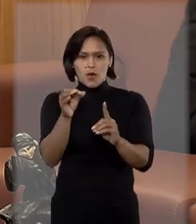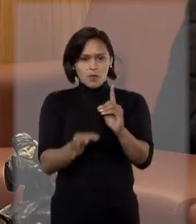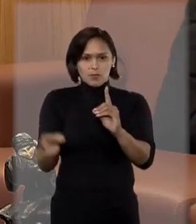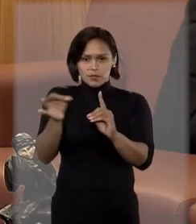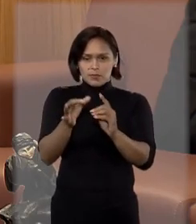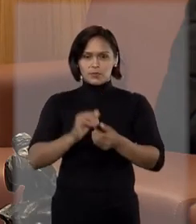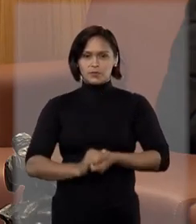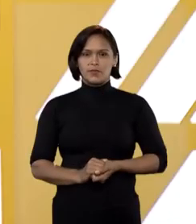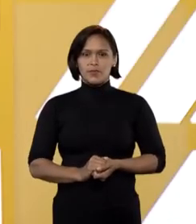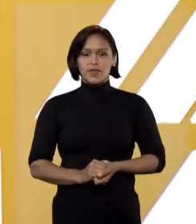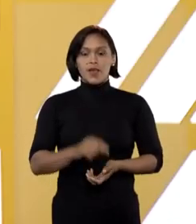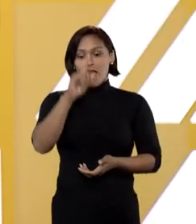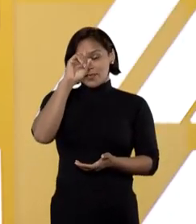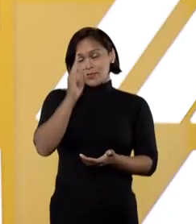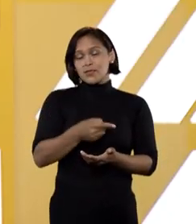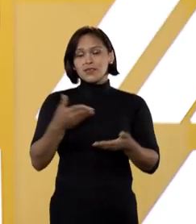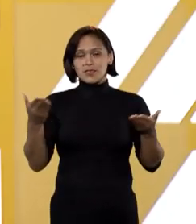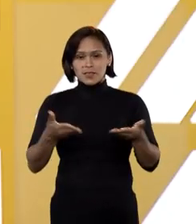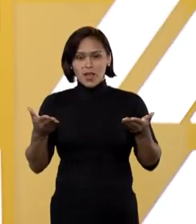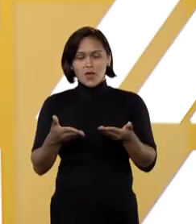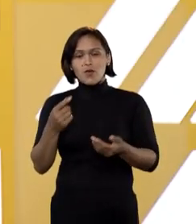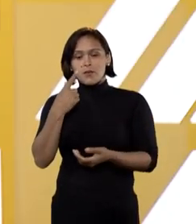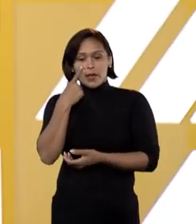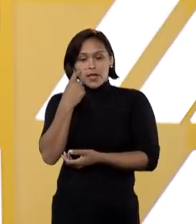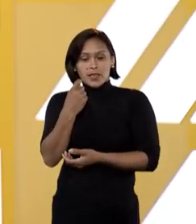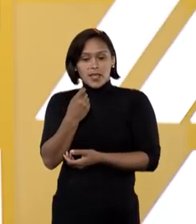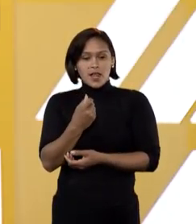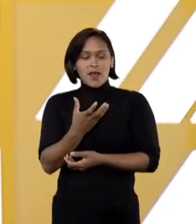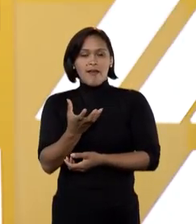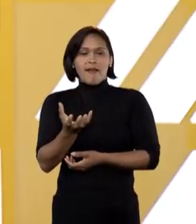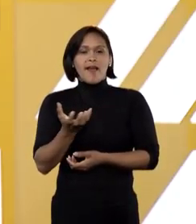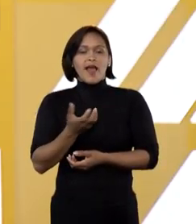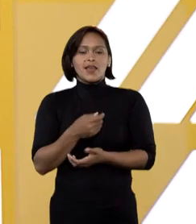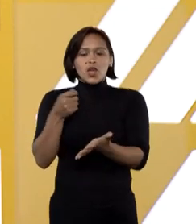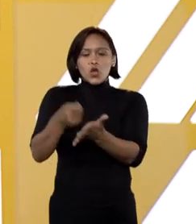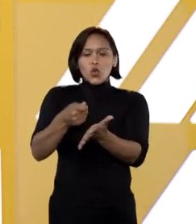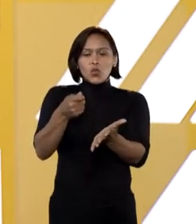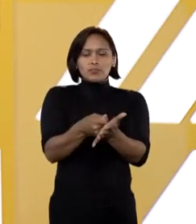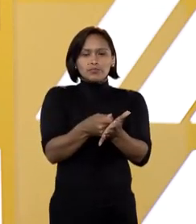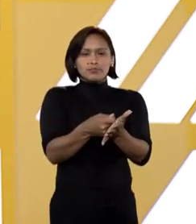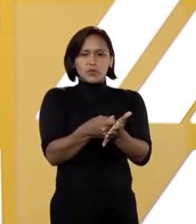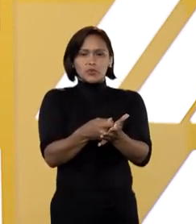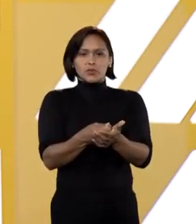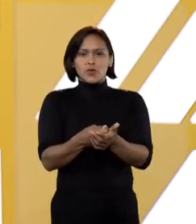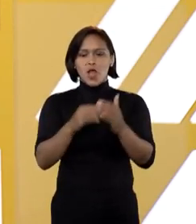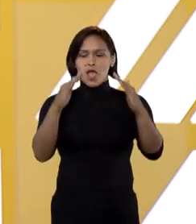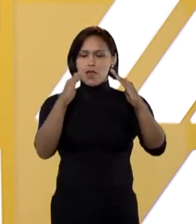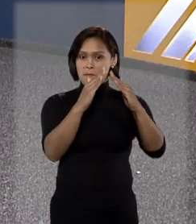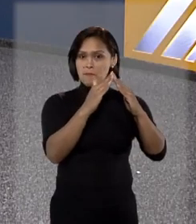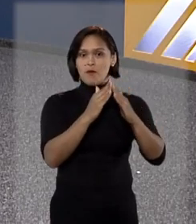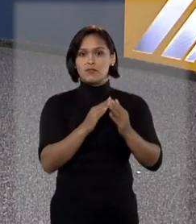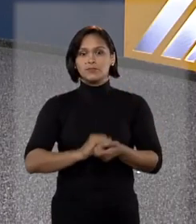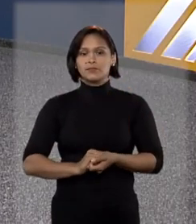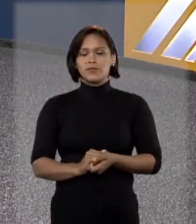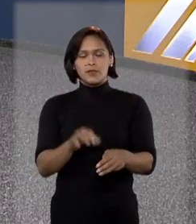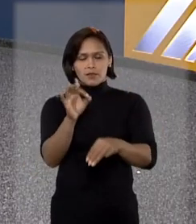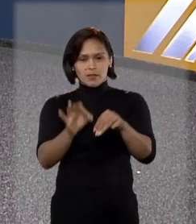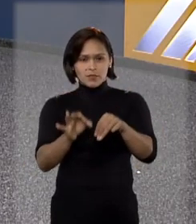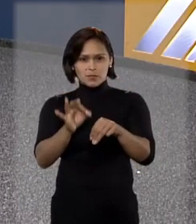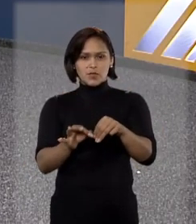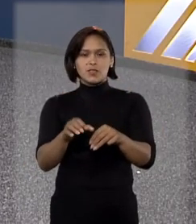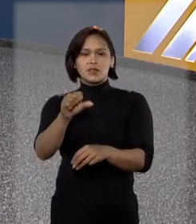de desembargador. Essa decisão agora interessa a quem comprou imóvel com alienação fiduciária. Os